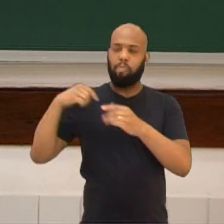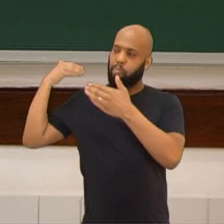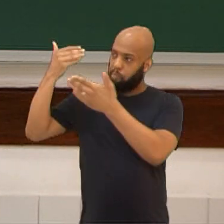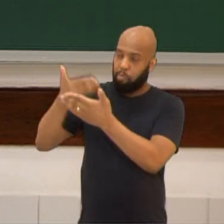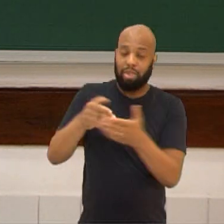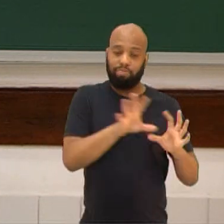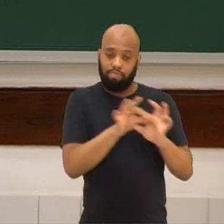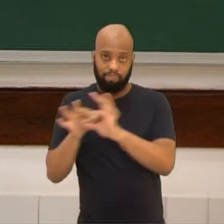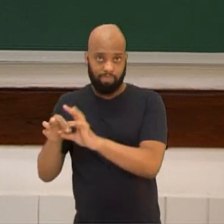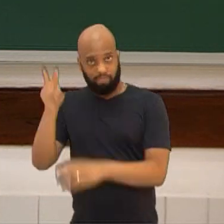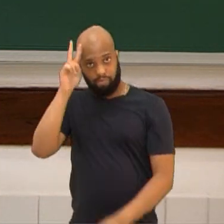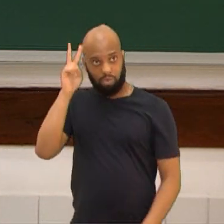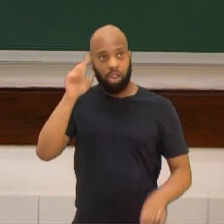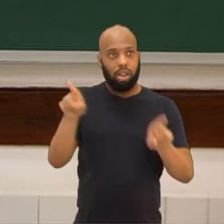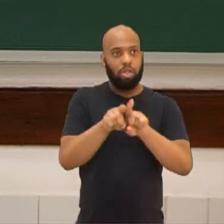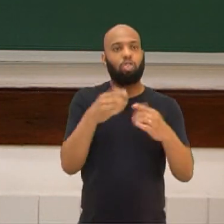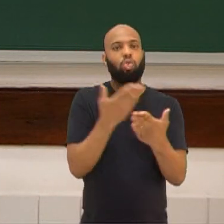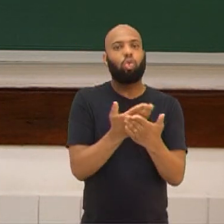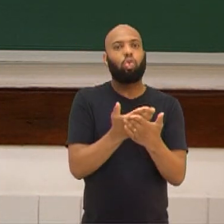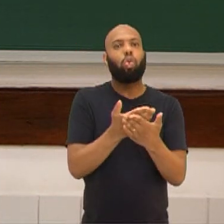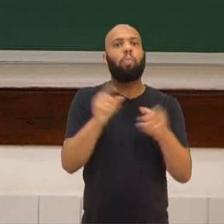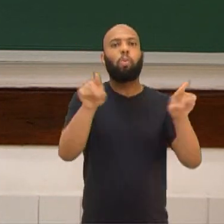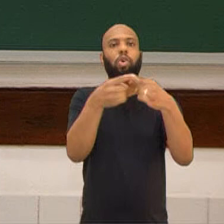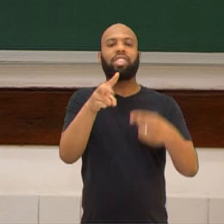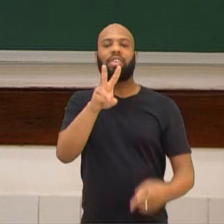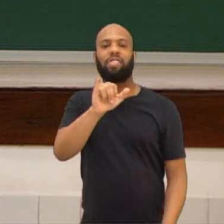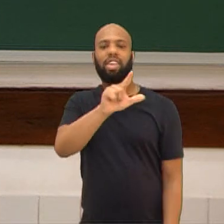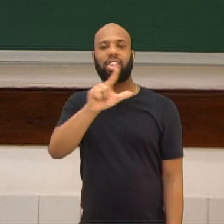A gente viu o Villa-Lobos também na música.